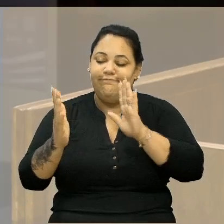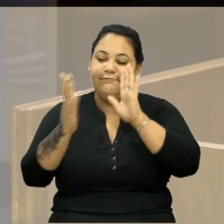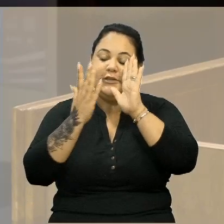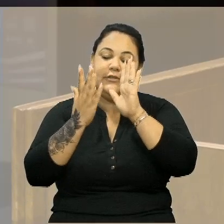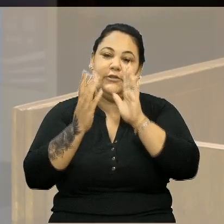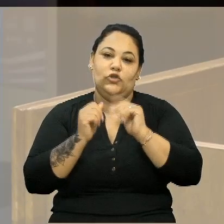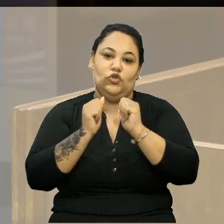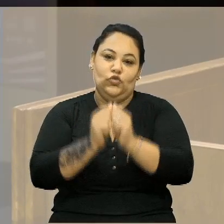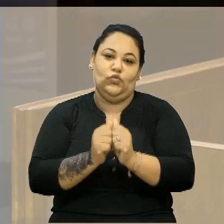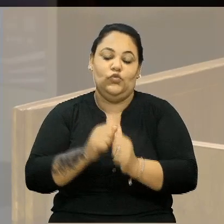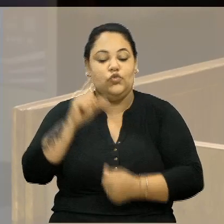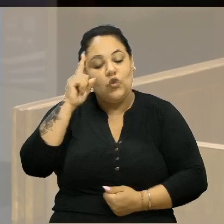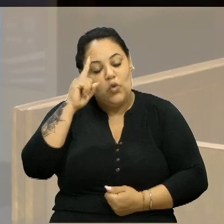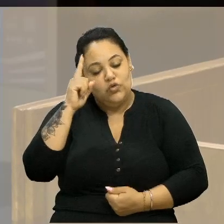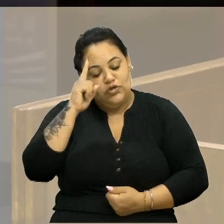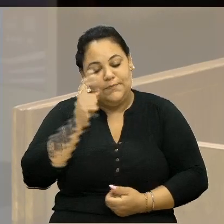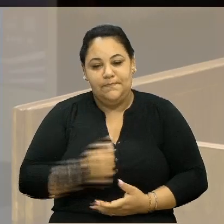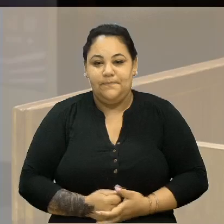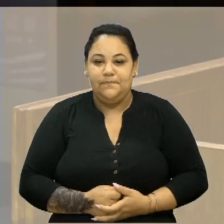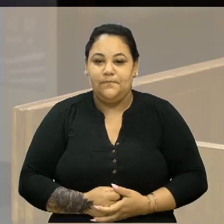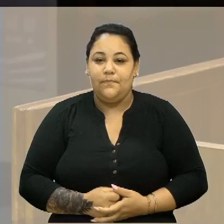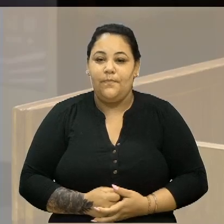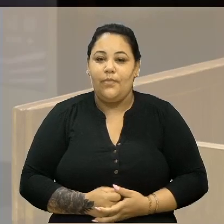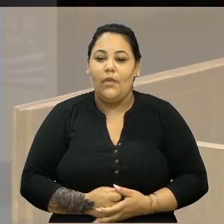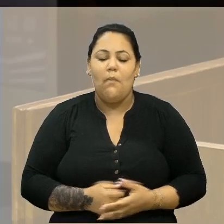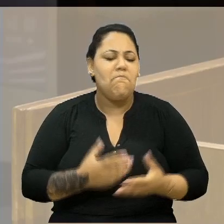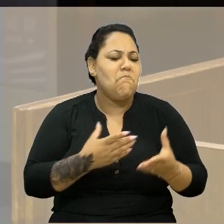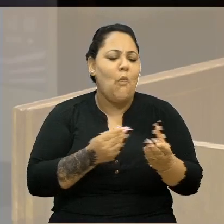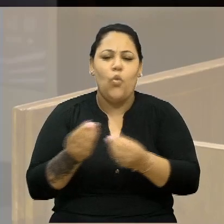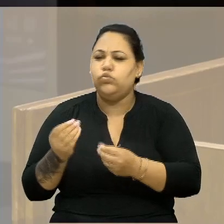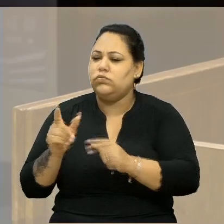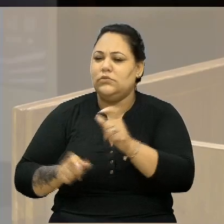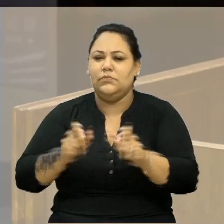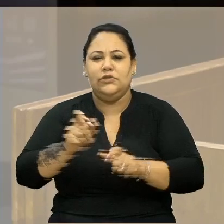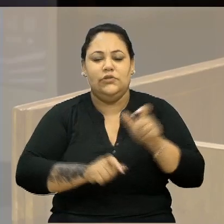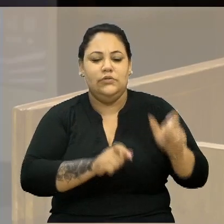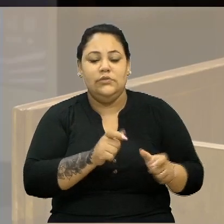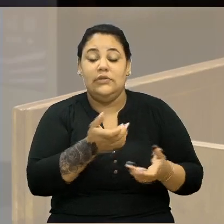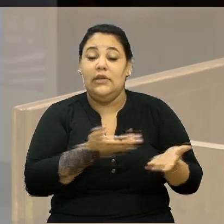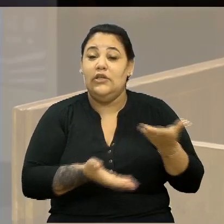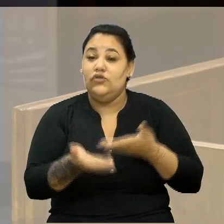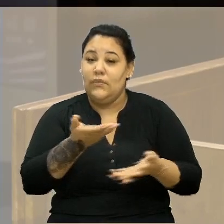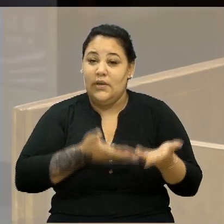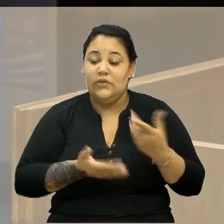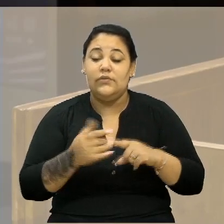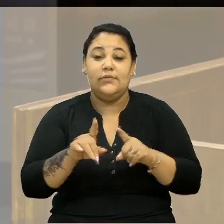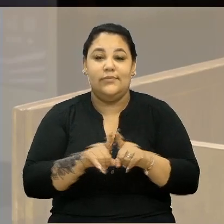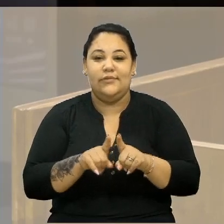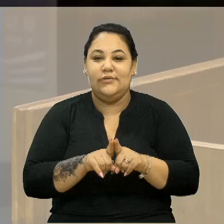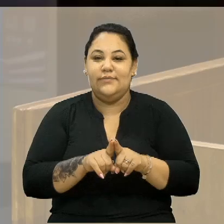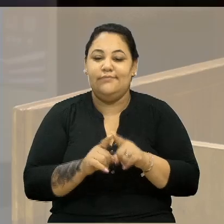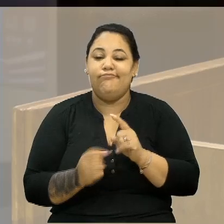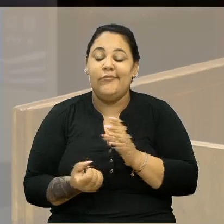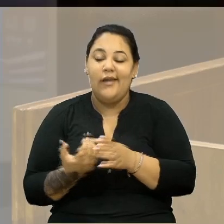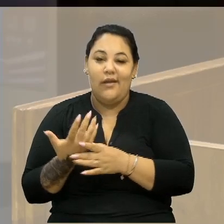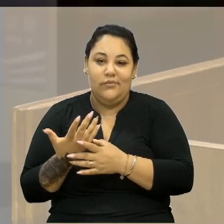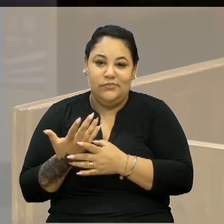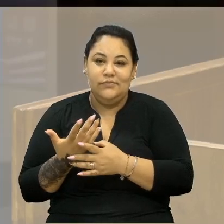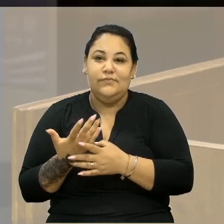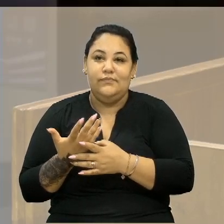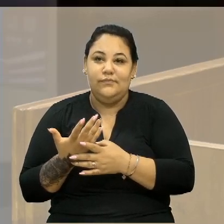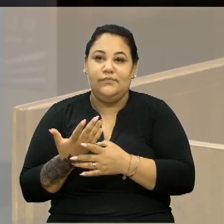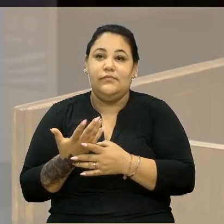enfrentadas dia após dia. Milhares de pessoas sendo atendidas através da criação